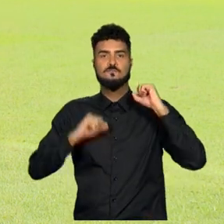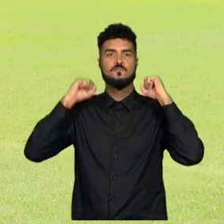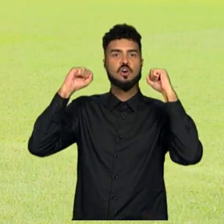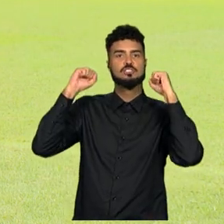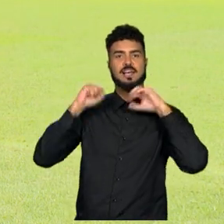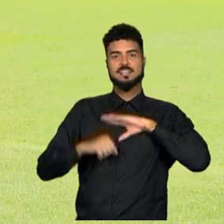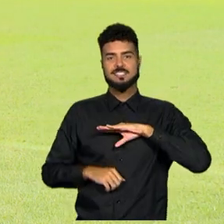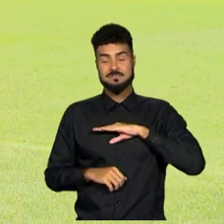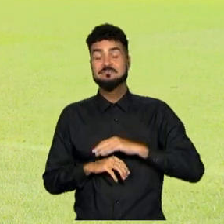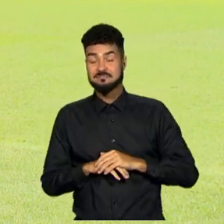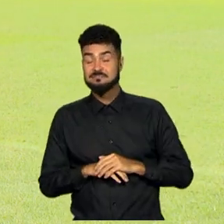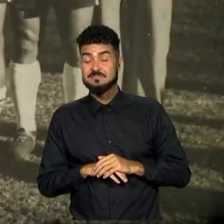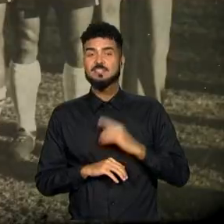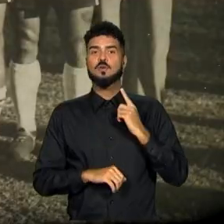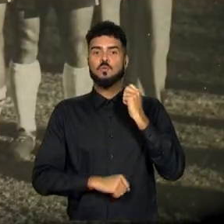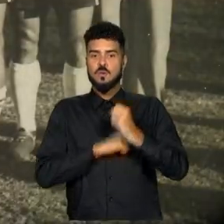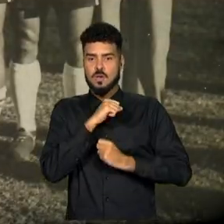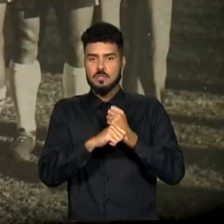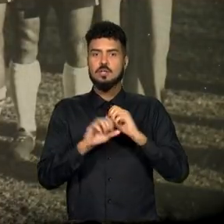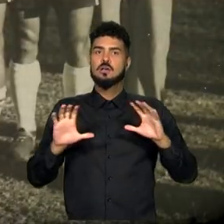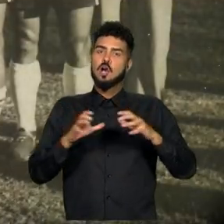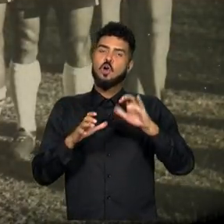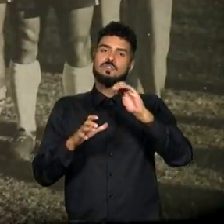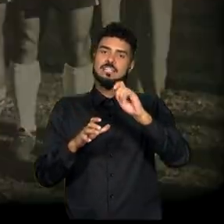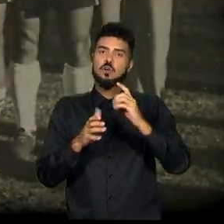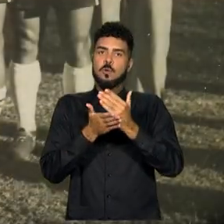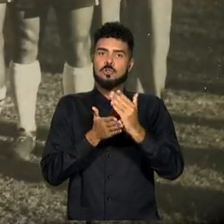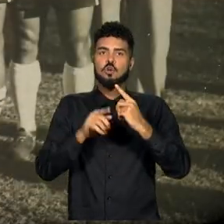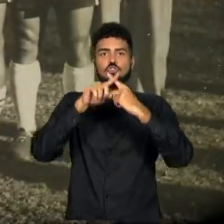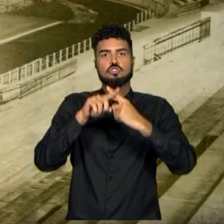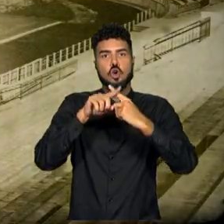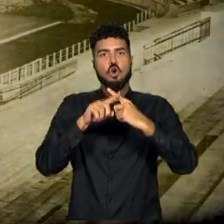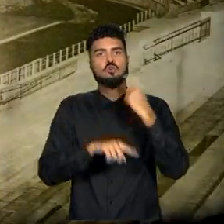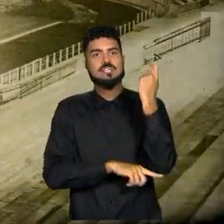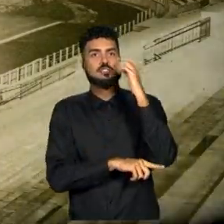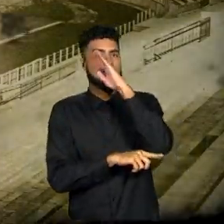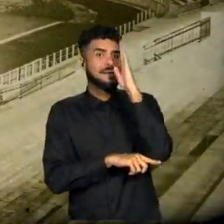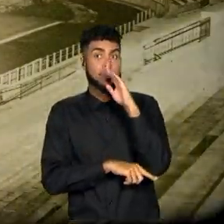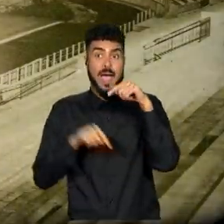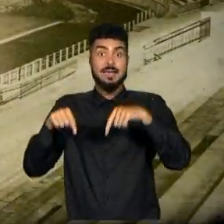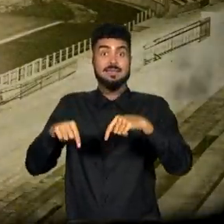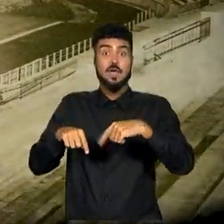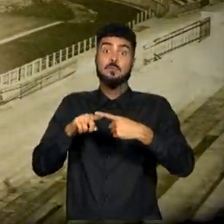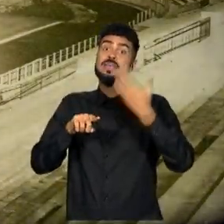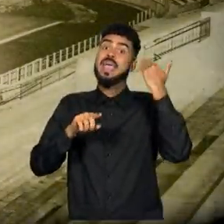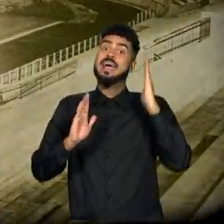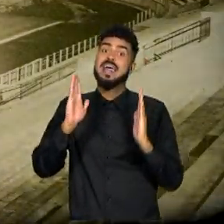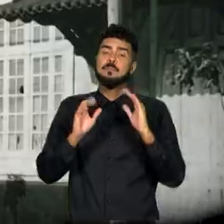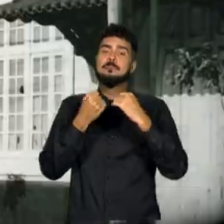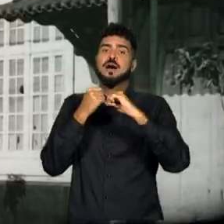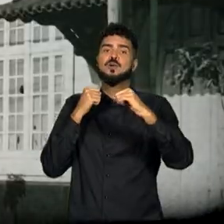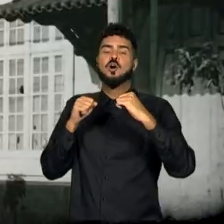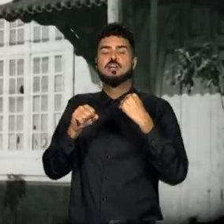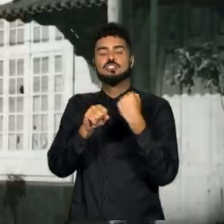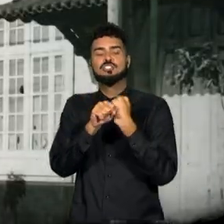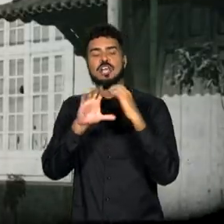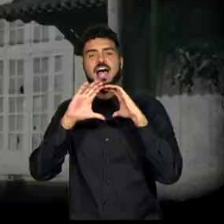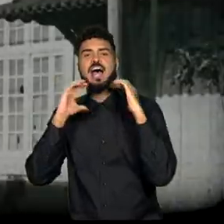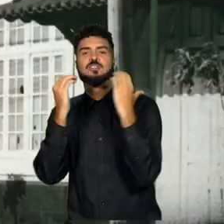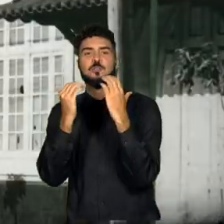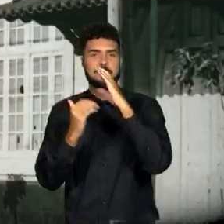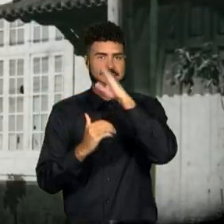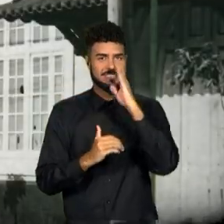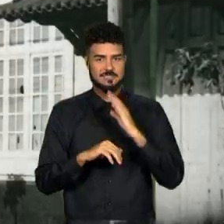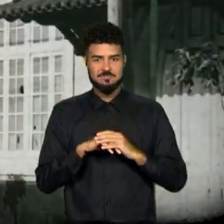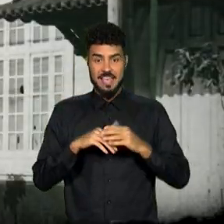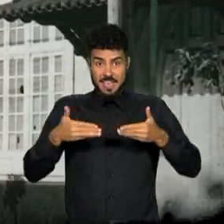depois passou a Federação e a Confederação fazer os Jogos do Brasil aqui, que era o maior estádio do Brasil. A fachada de